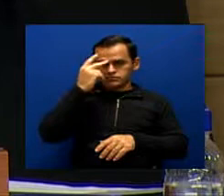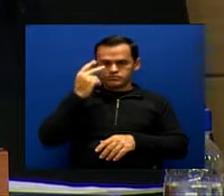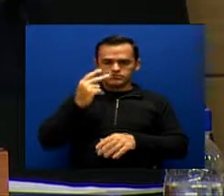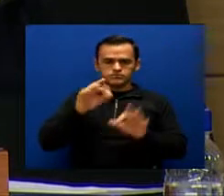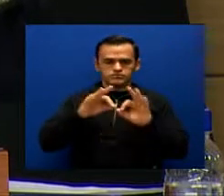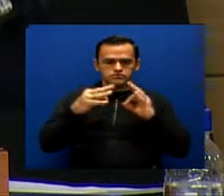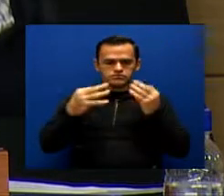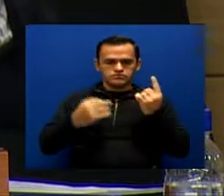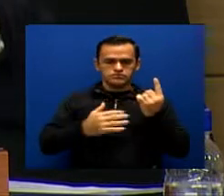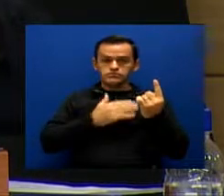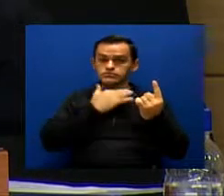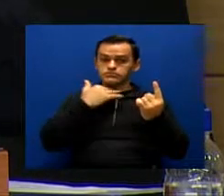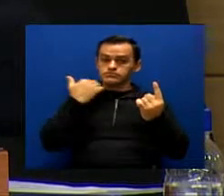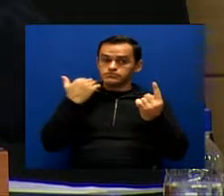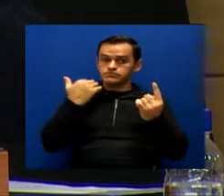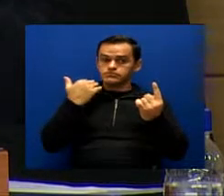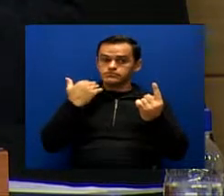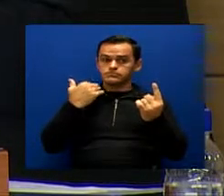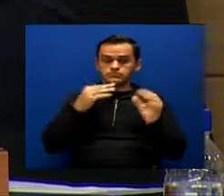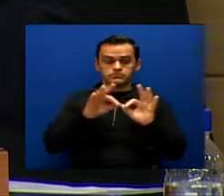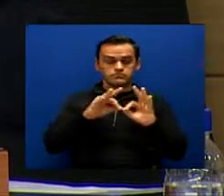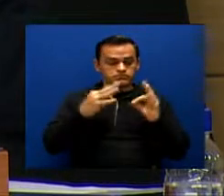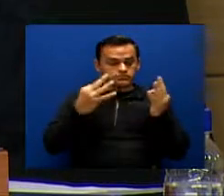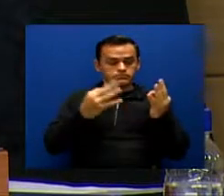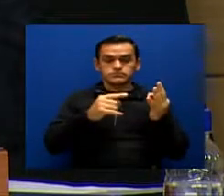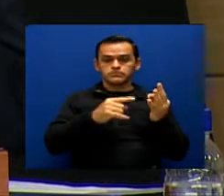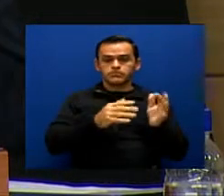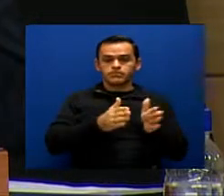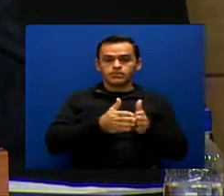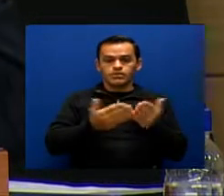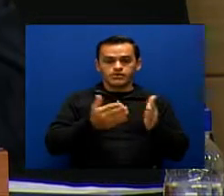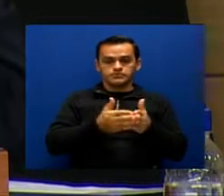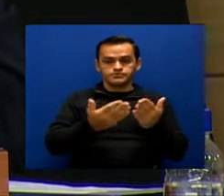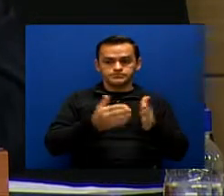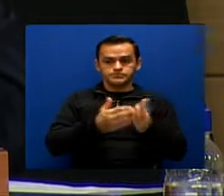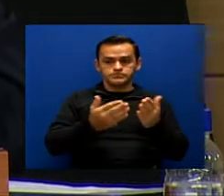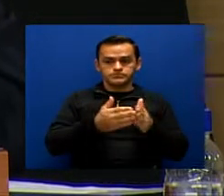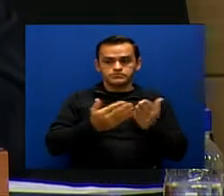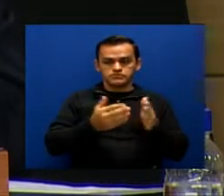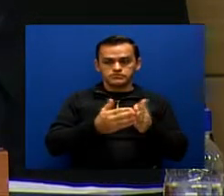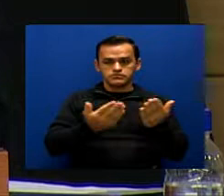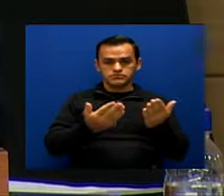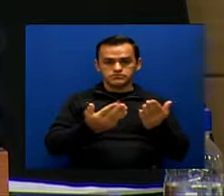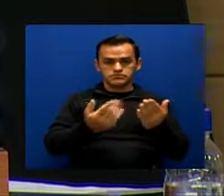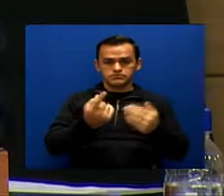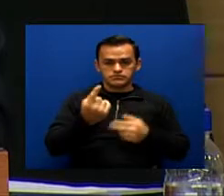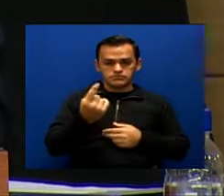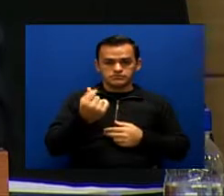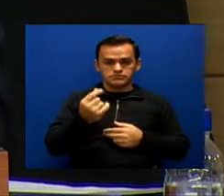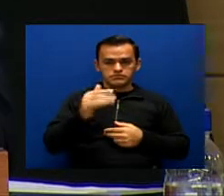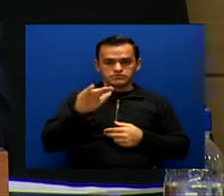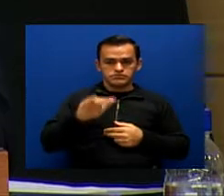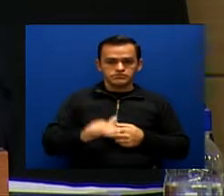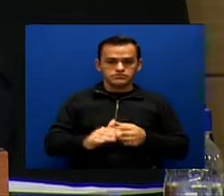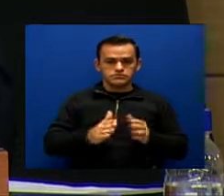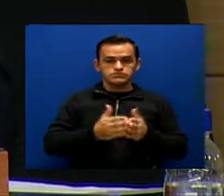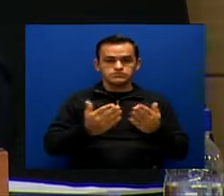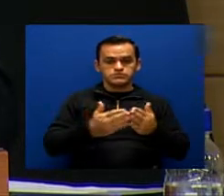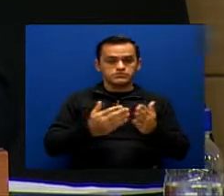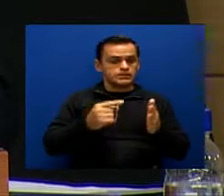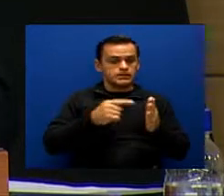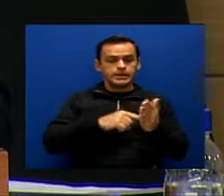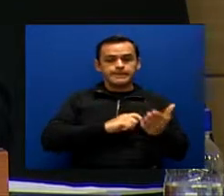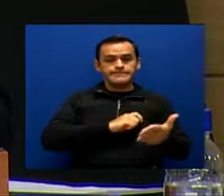familiar e essa família é declarada como família de baixa renda, essa pessoa ela